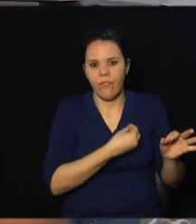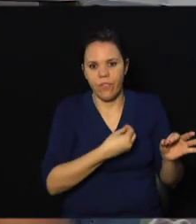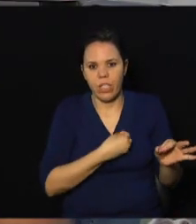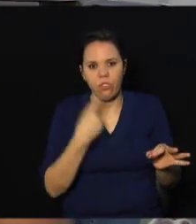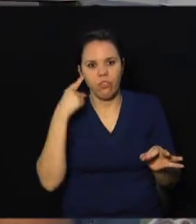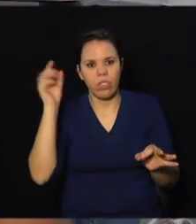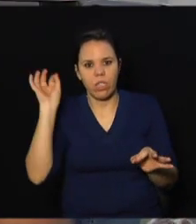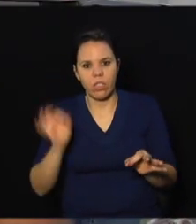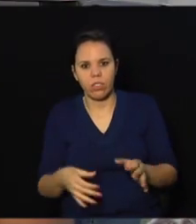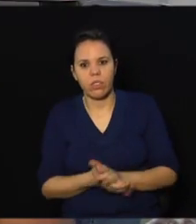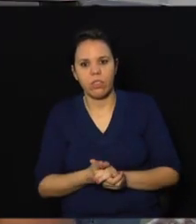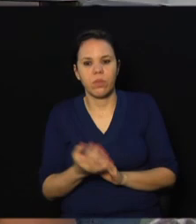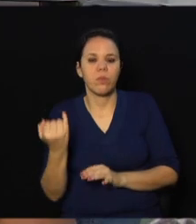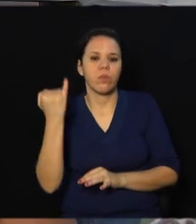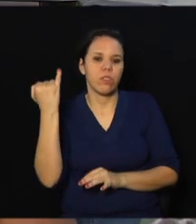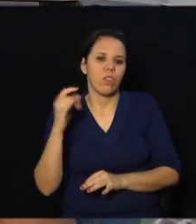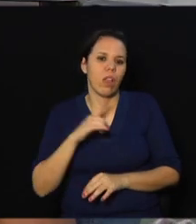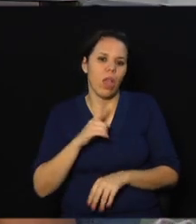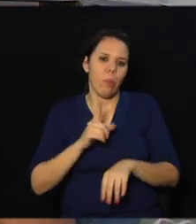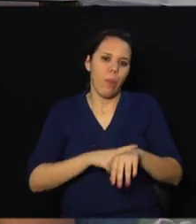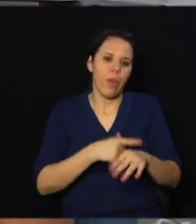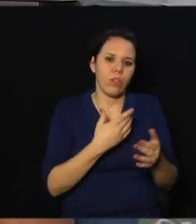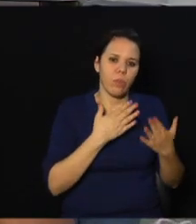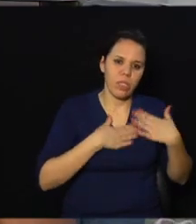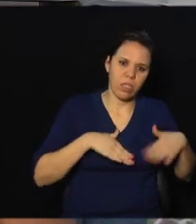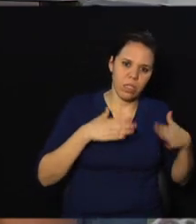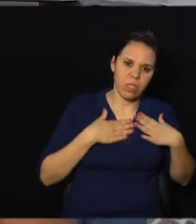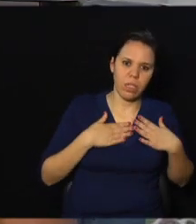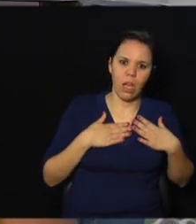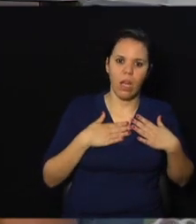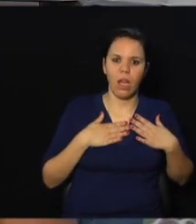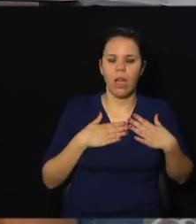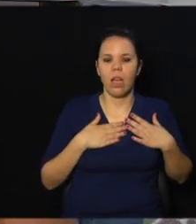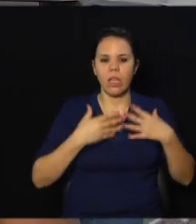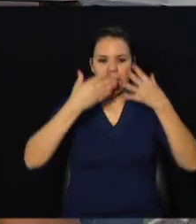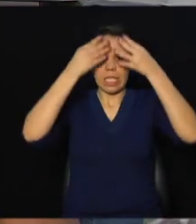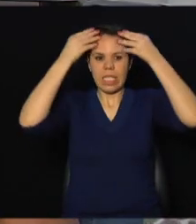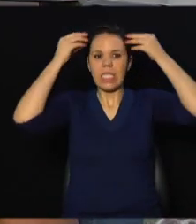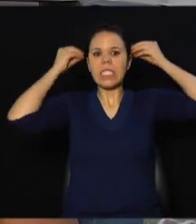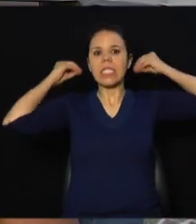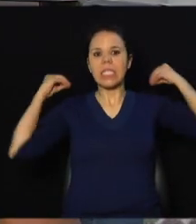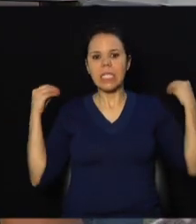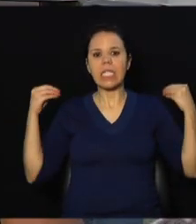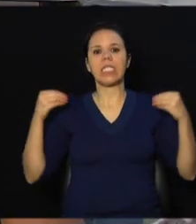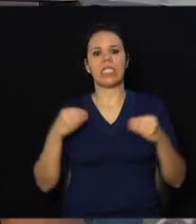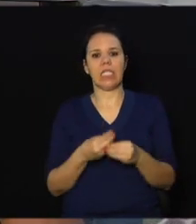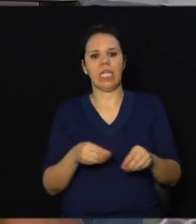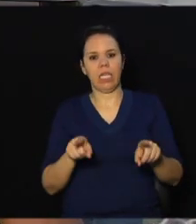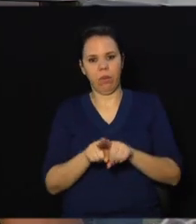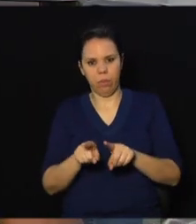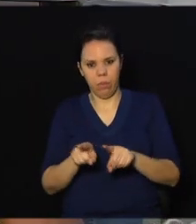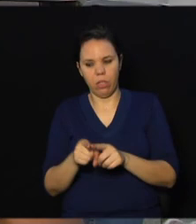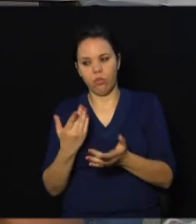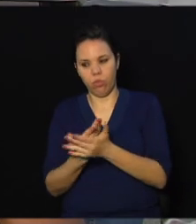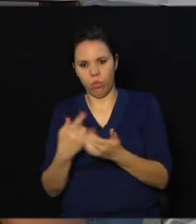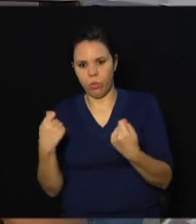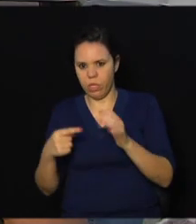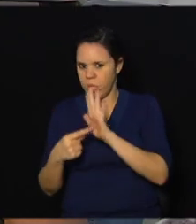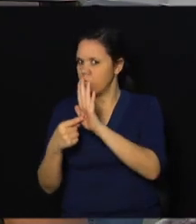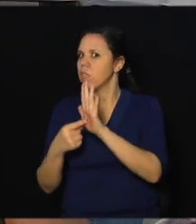datas certinhas. Mas o importante é ter um momento para descansar, para justamente desligar e recarregar as energias. Mas o estudo também tem que